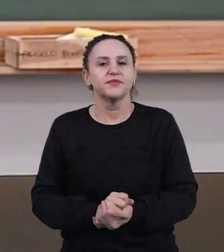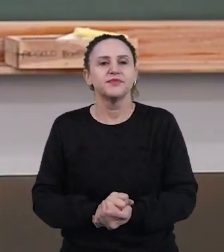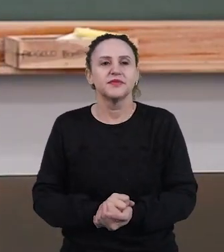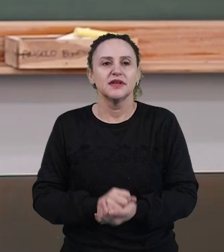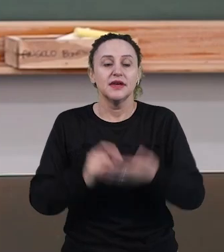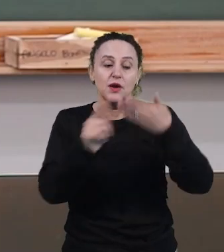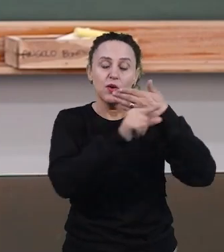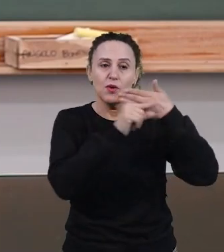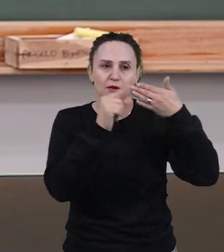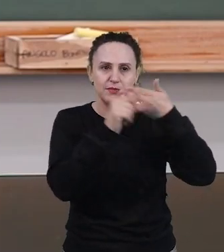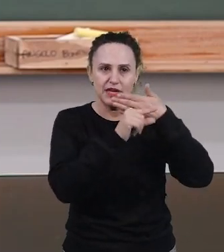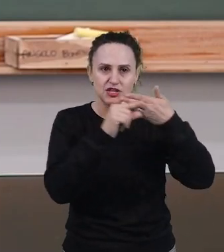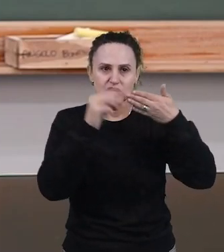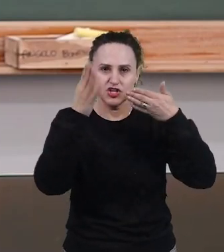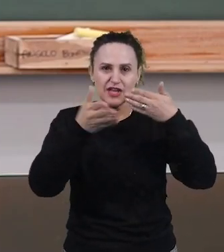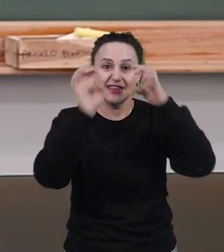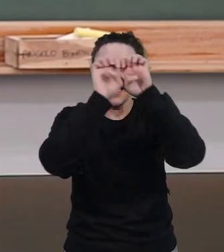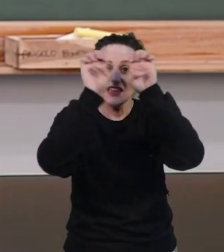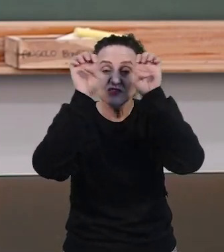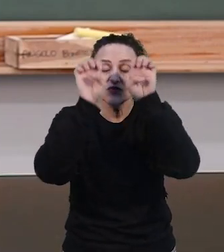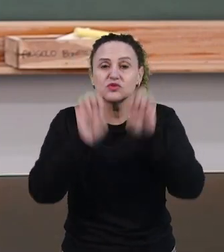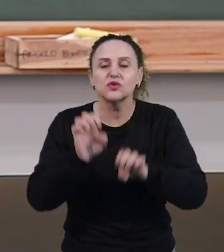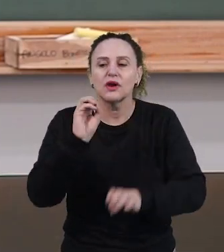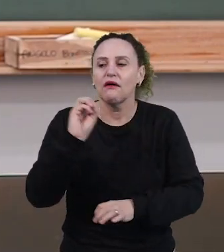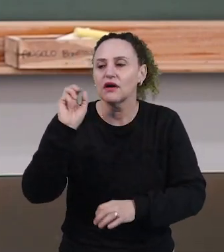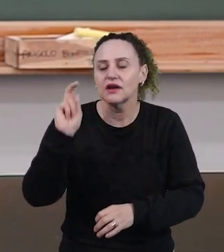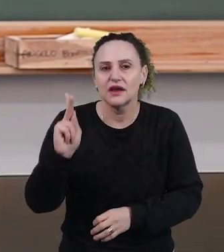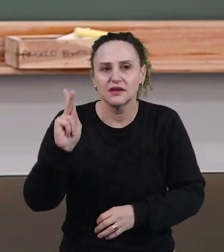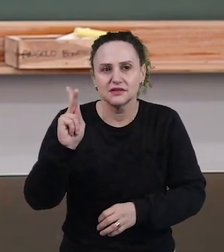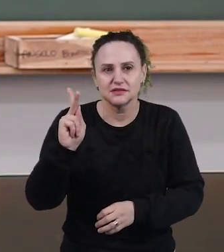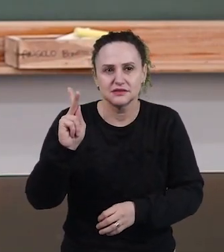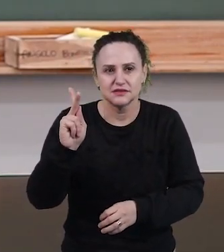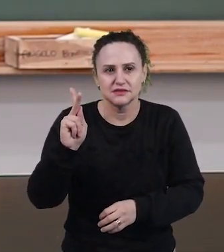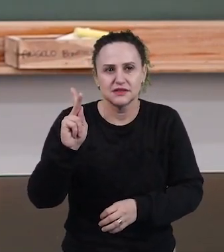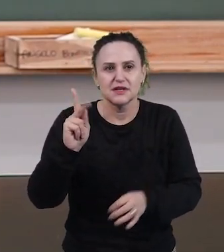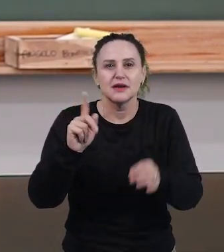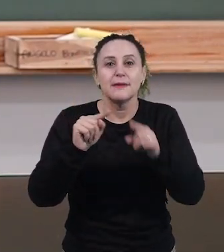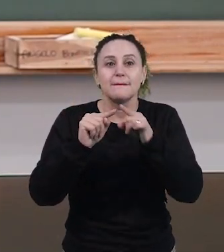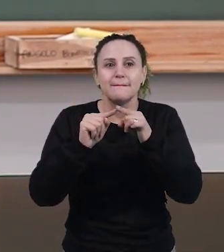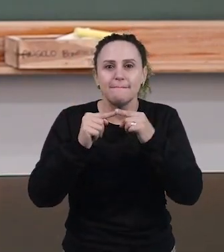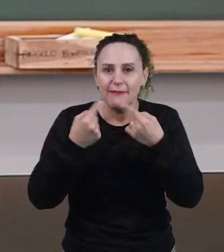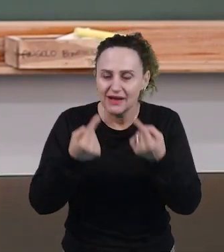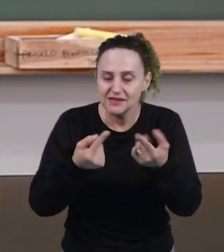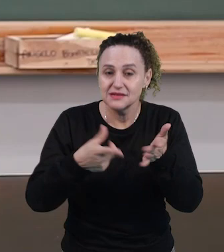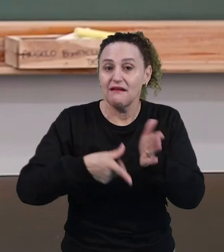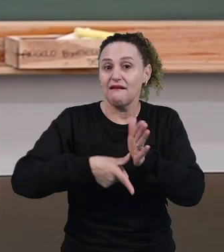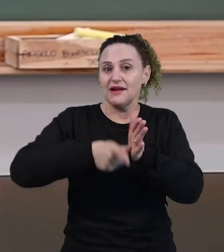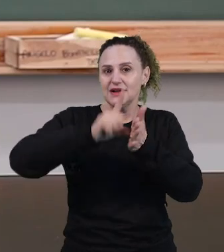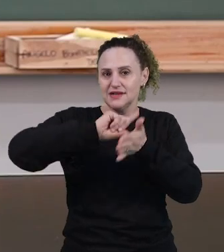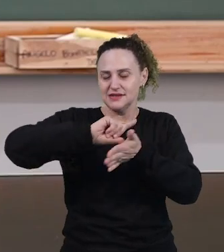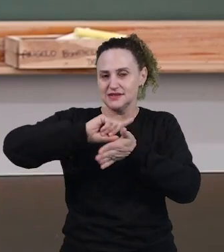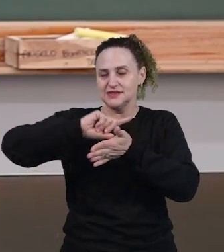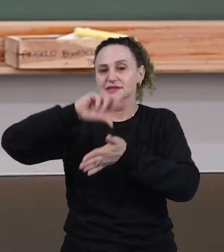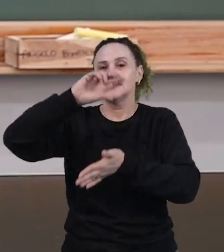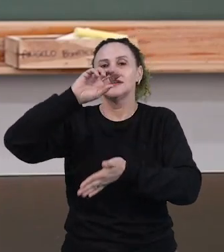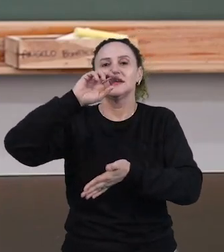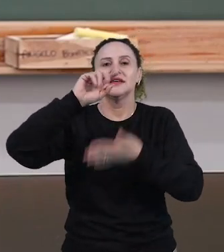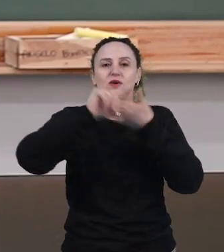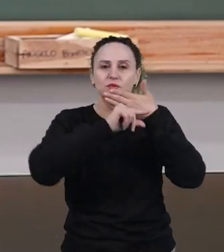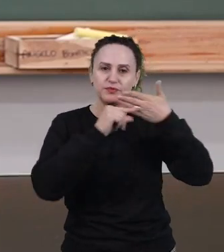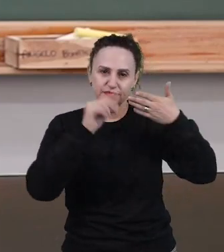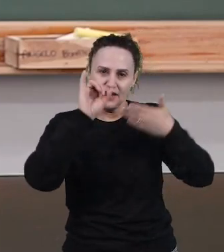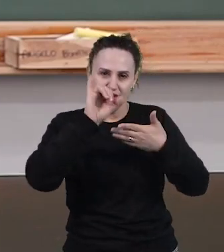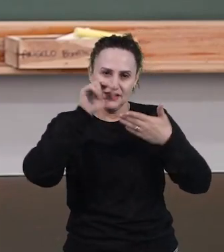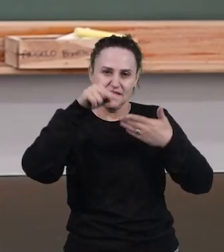assim, poxa, tem a estrutura e tá tudo ok. Antes de tudo, ele é interacionista. Então, o que esse adolescente precisou? De